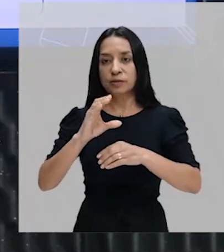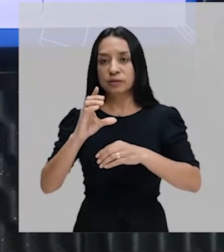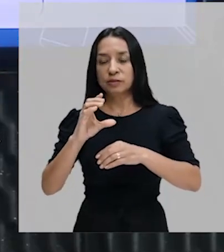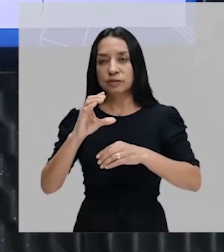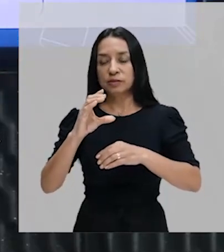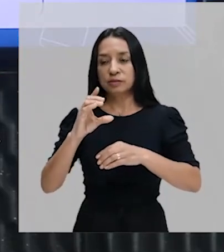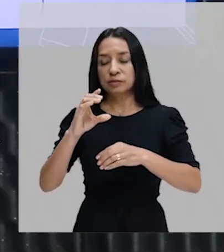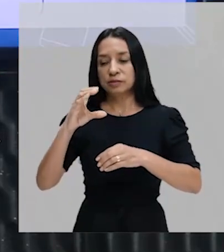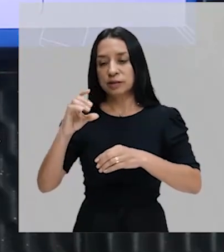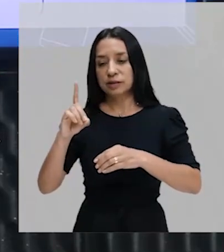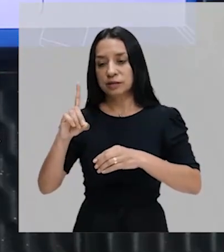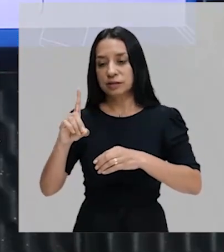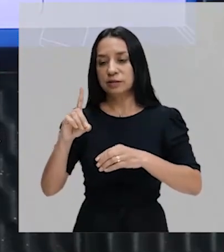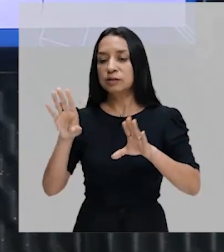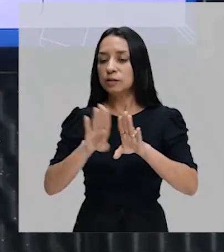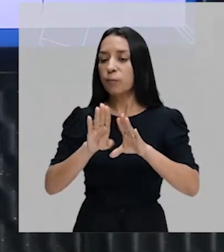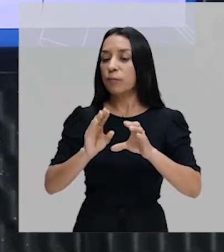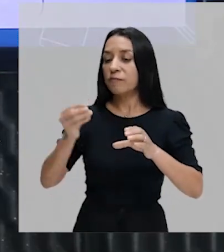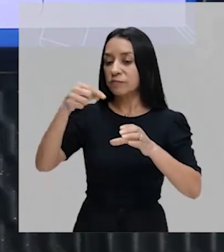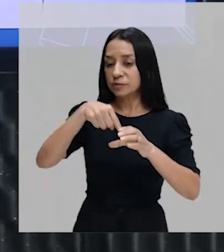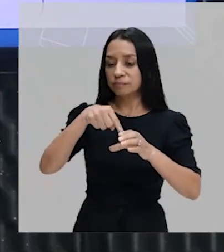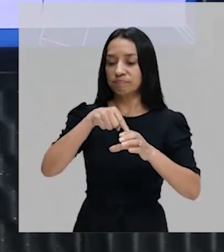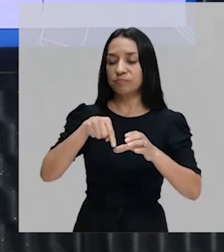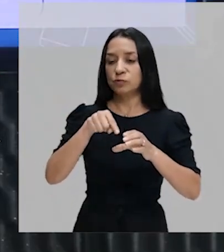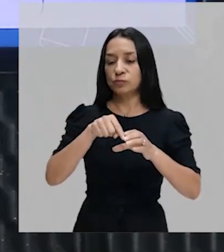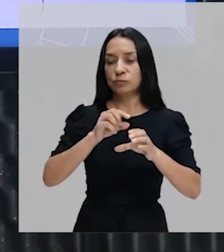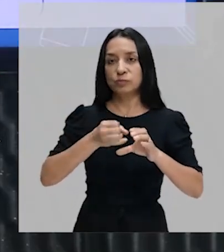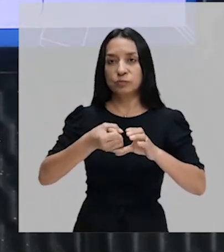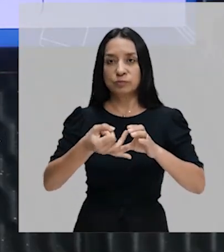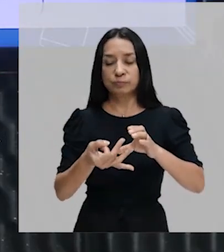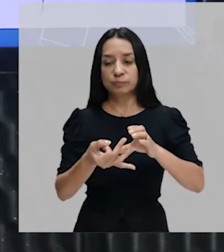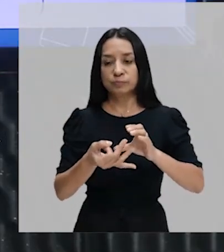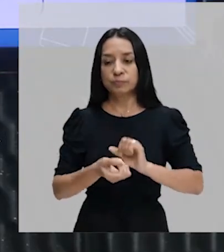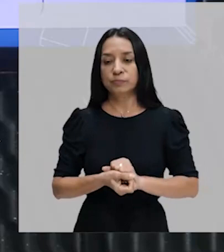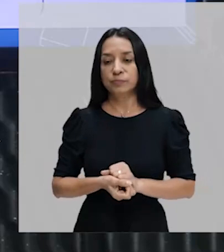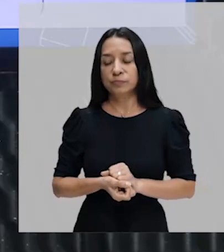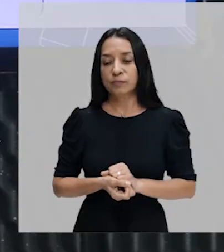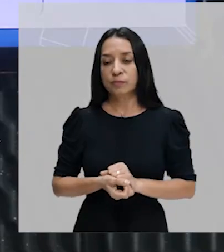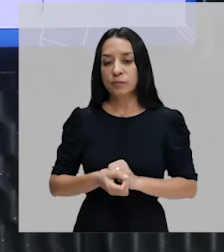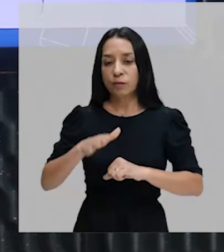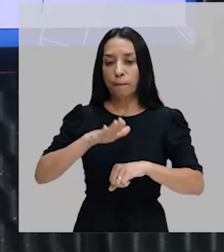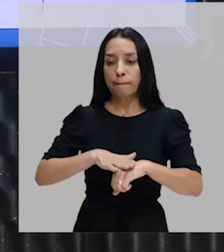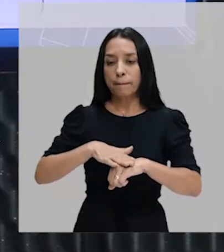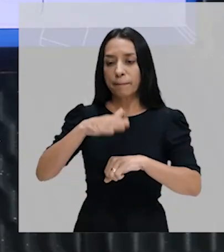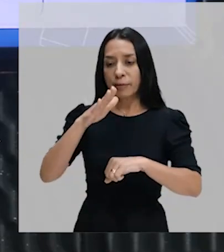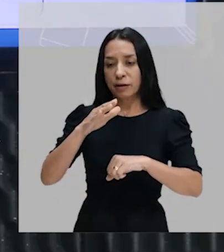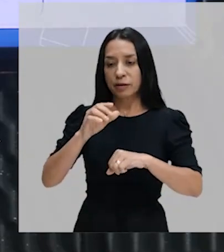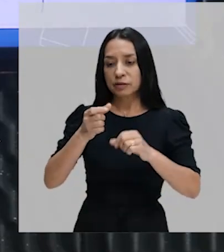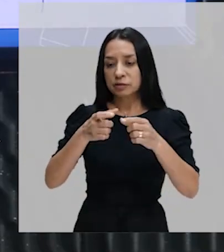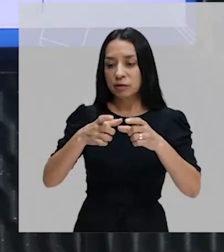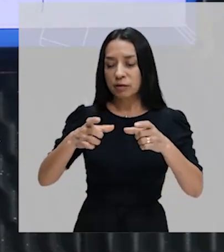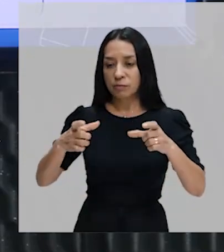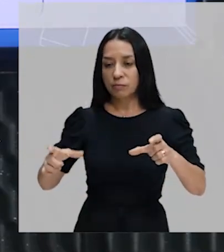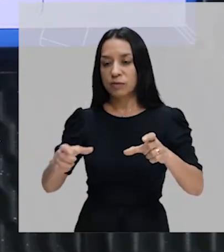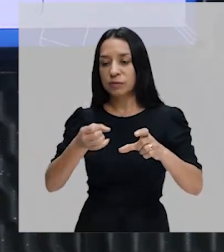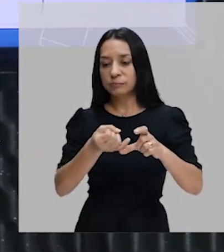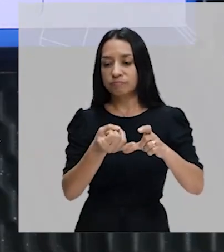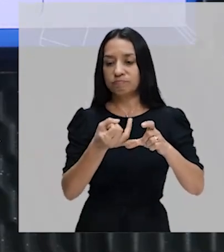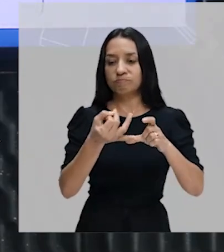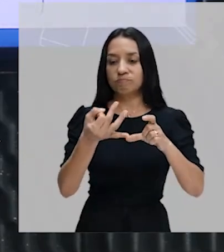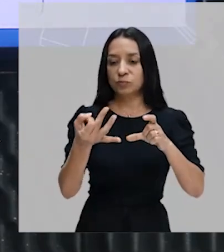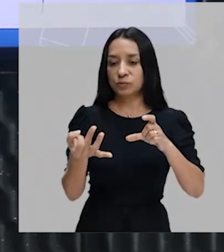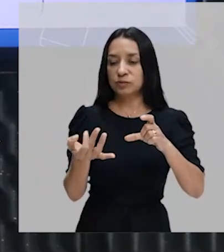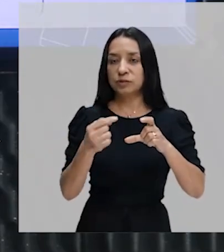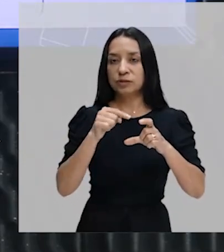faz parte do conjunto das partes. Eita, Renata, quer dizer que quanto mais aumentar a quantidade de elementos